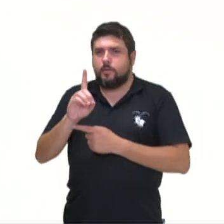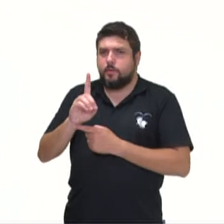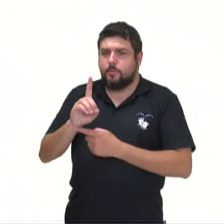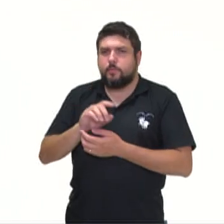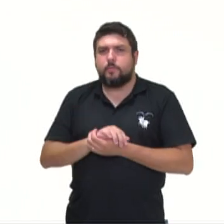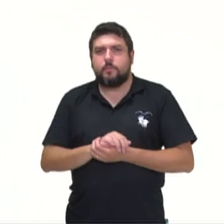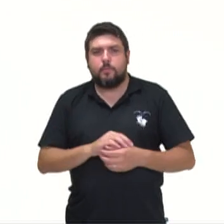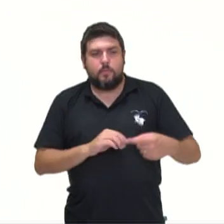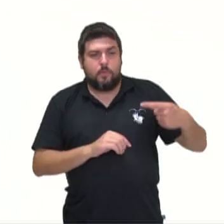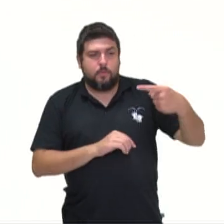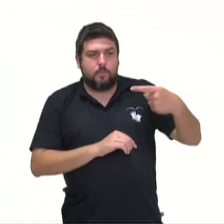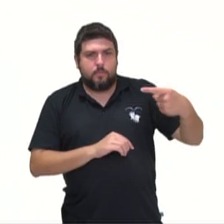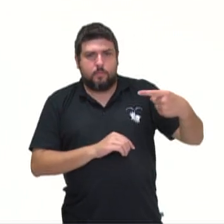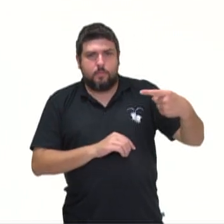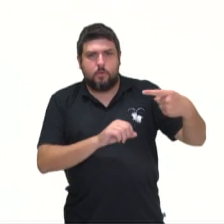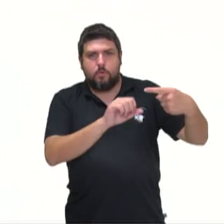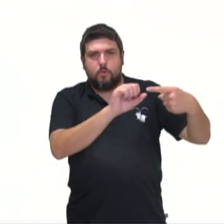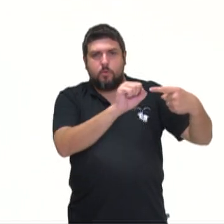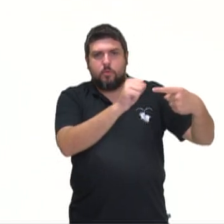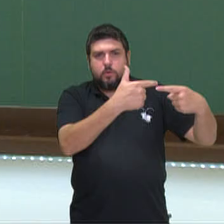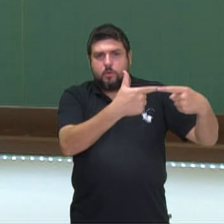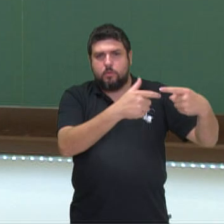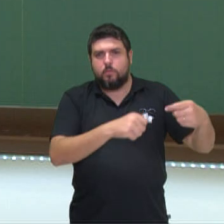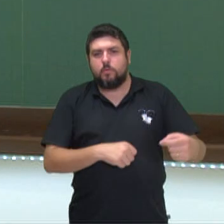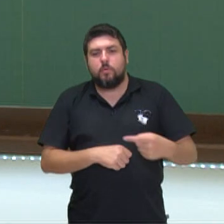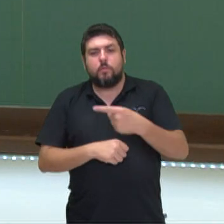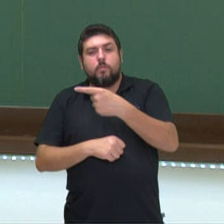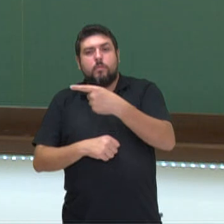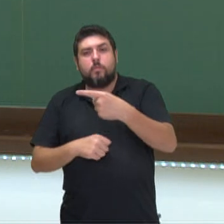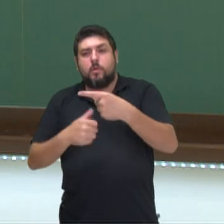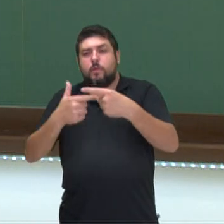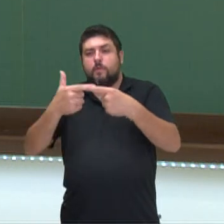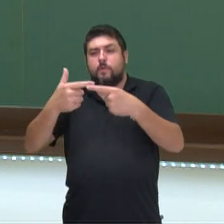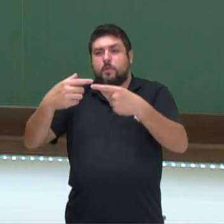82 vezes menos 23, vai dar mais